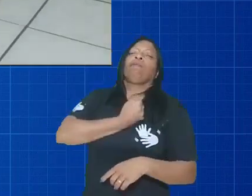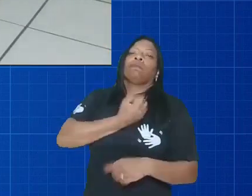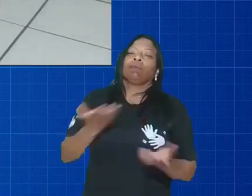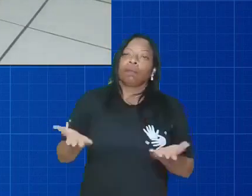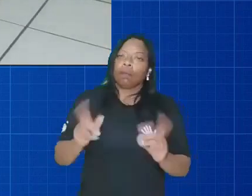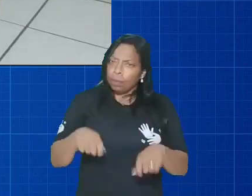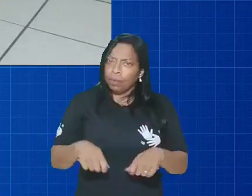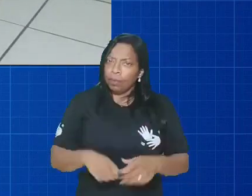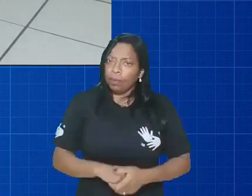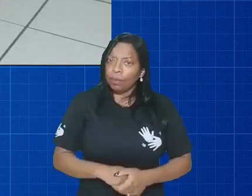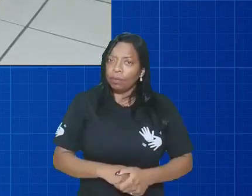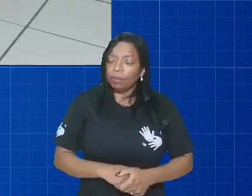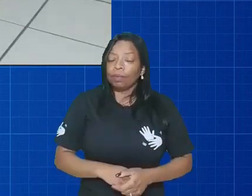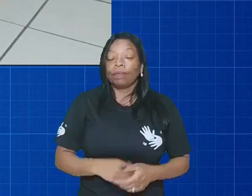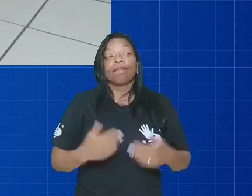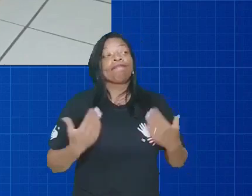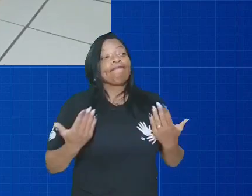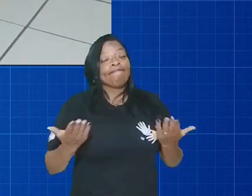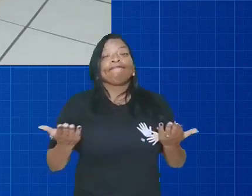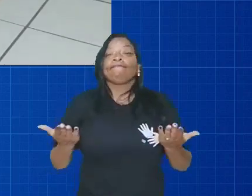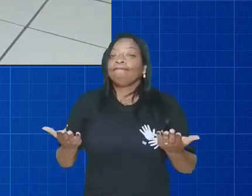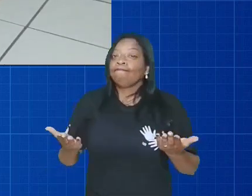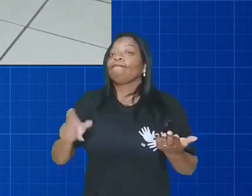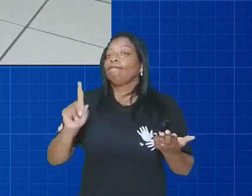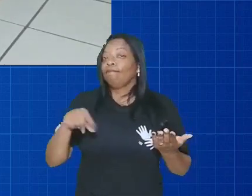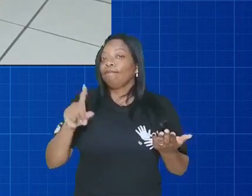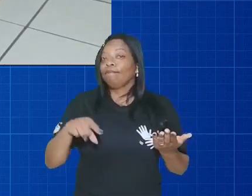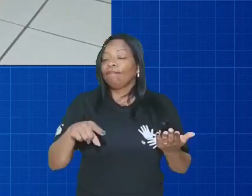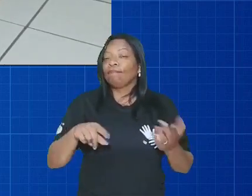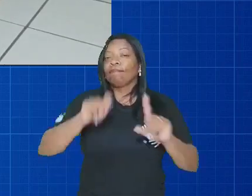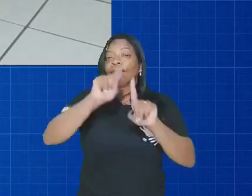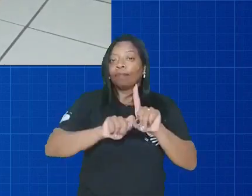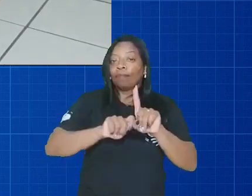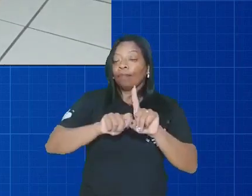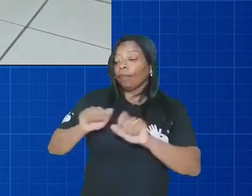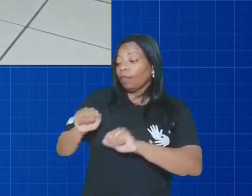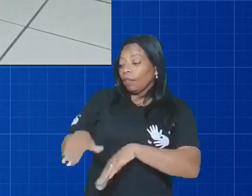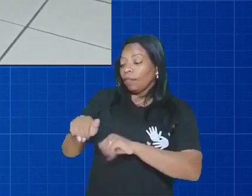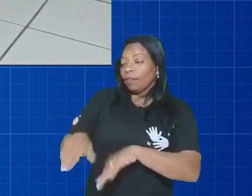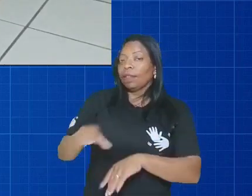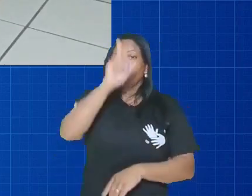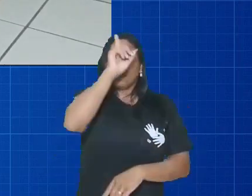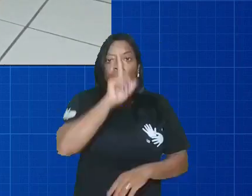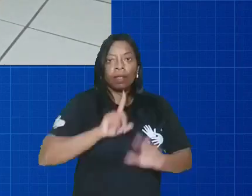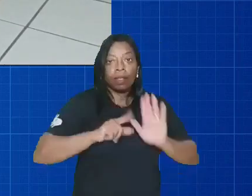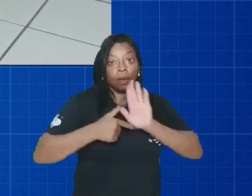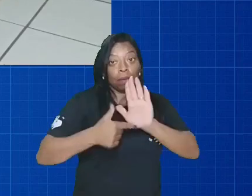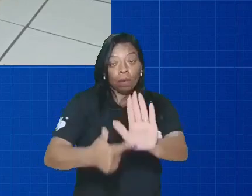Exatamente. Setembro Amarelo é um mês assim marcante para isso. Então a gente tem esse movimento acontecendo